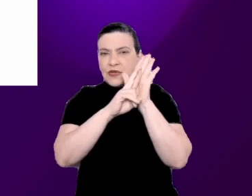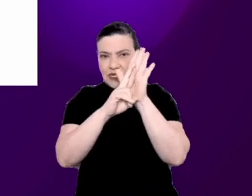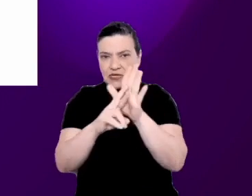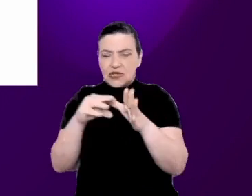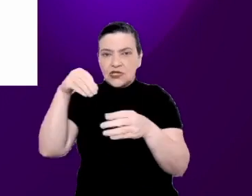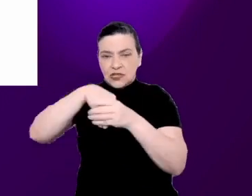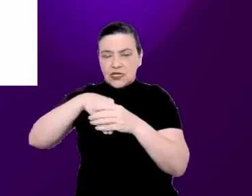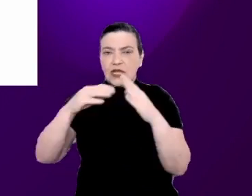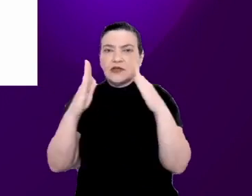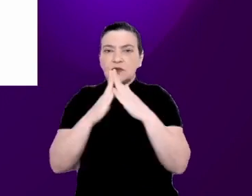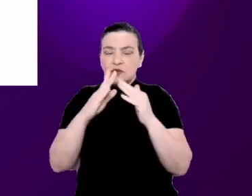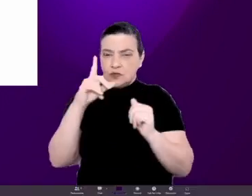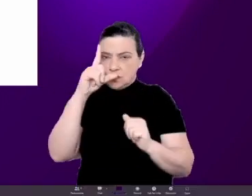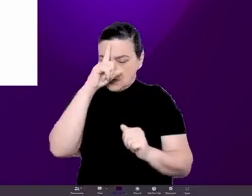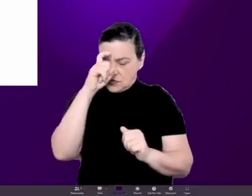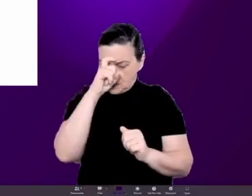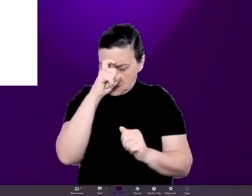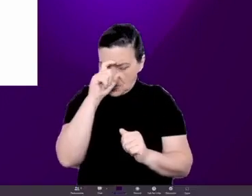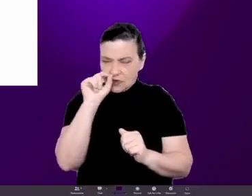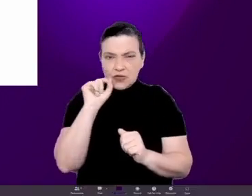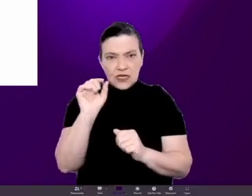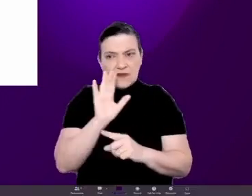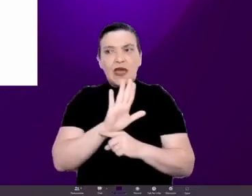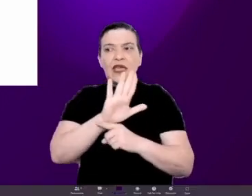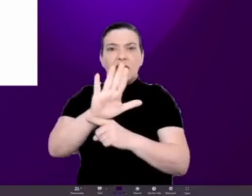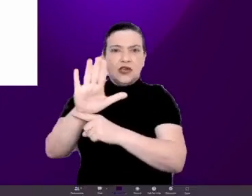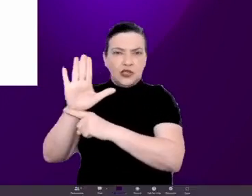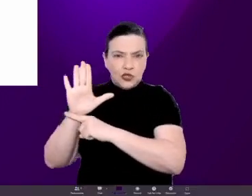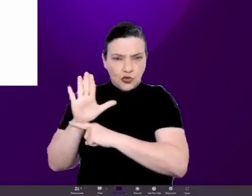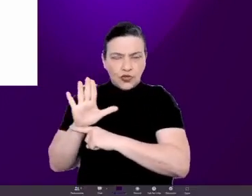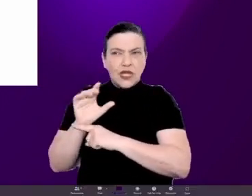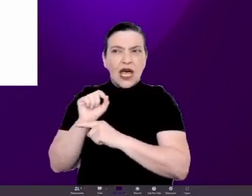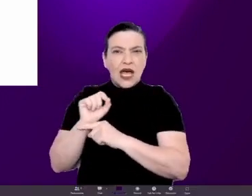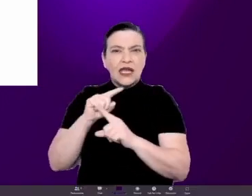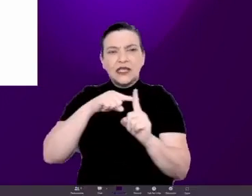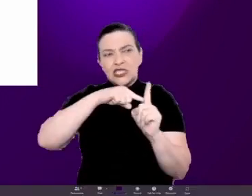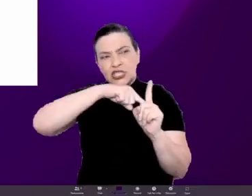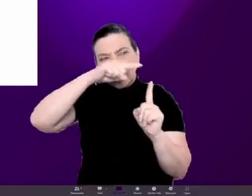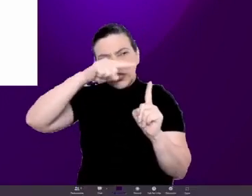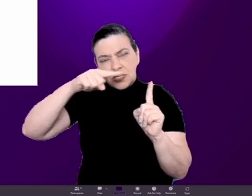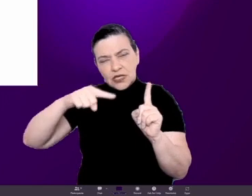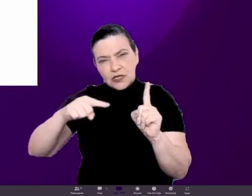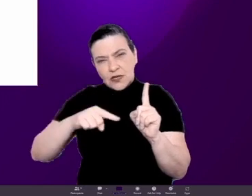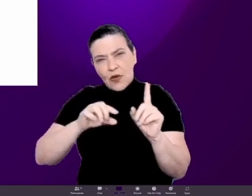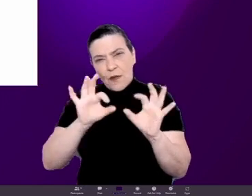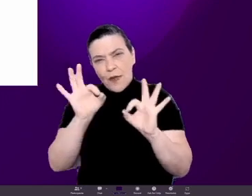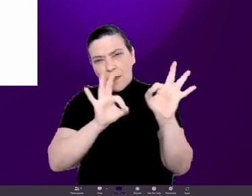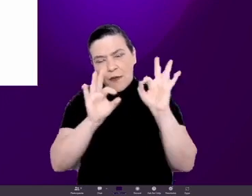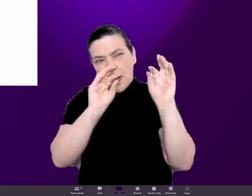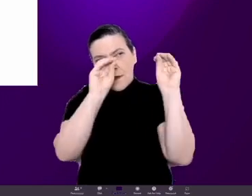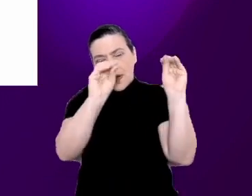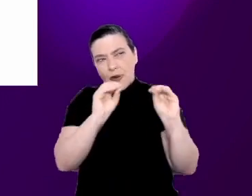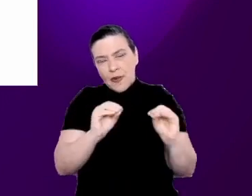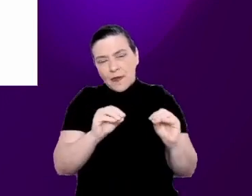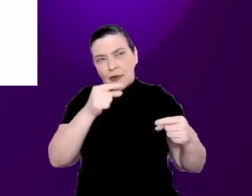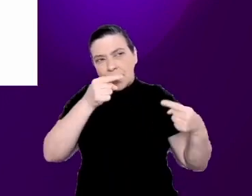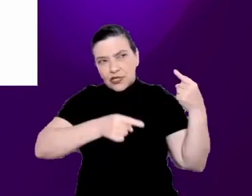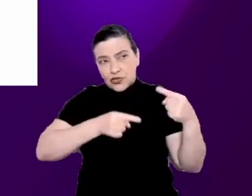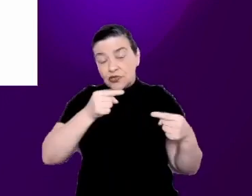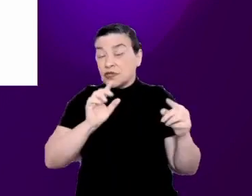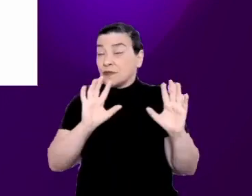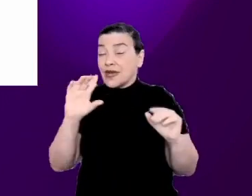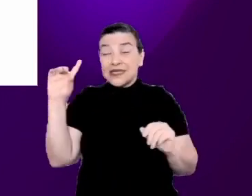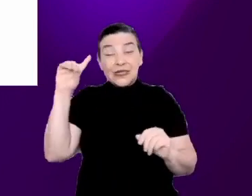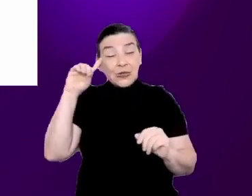hospital que vai catalisar todos esses indicadores para fazer uma discussão, mas ali no dia a dia, todos